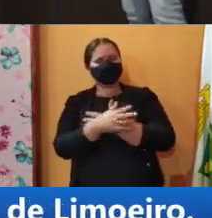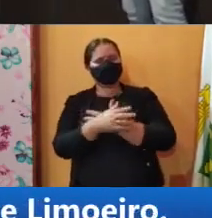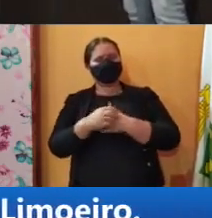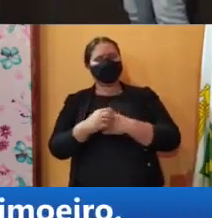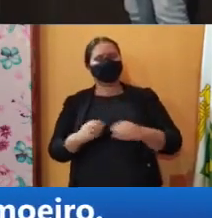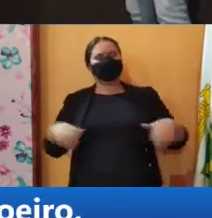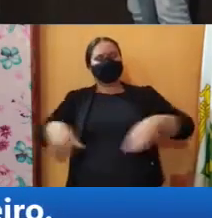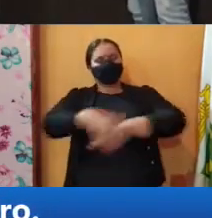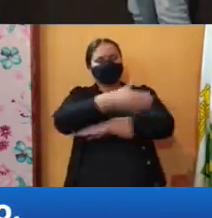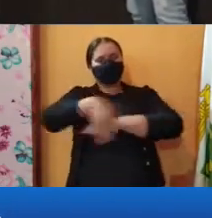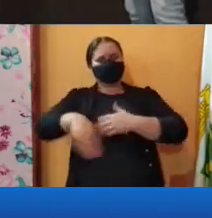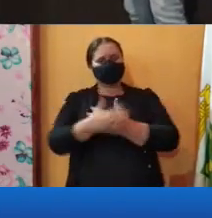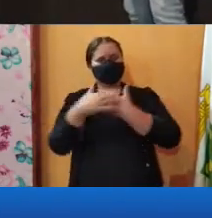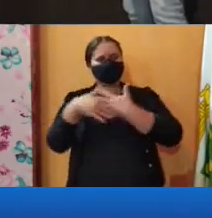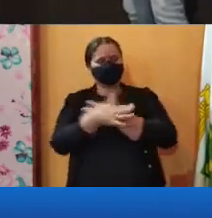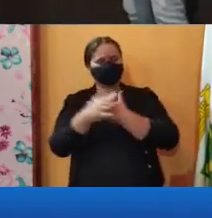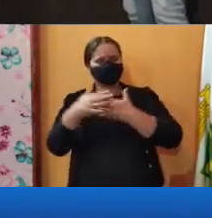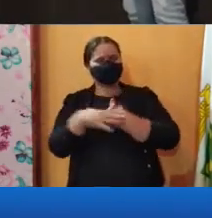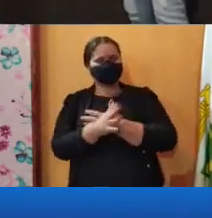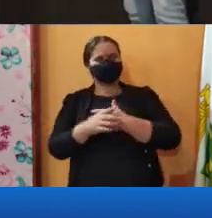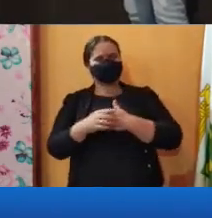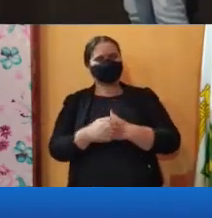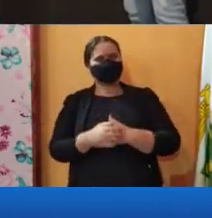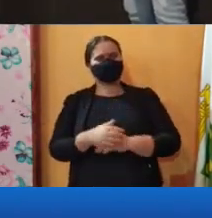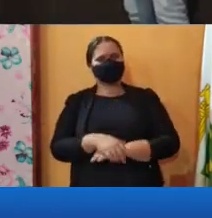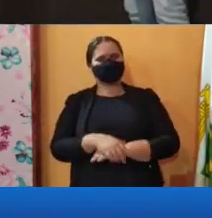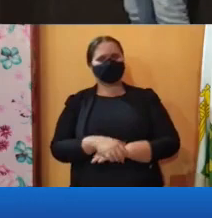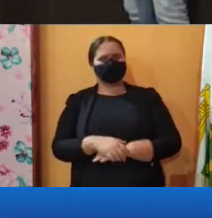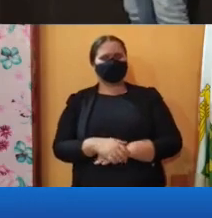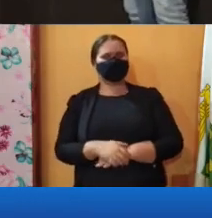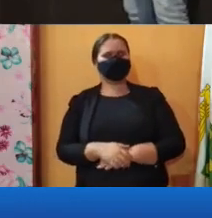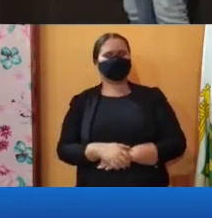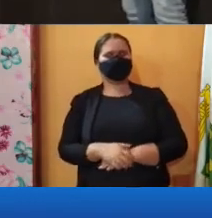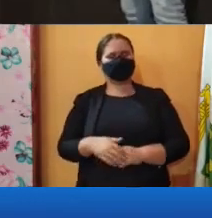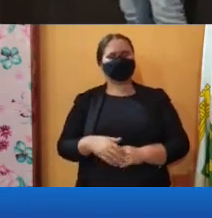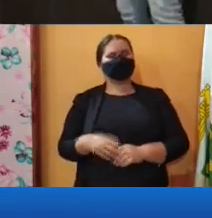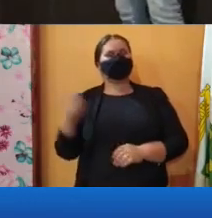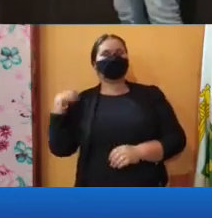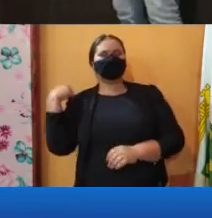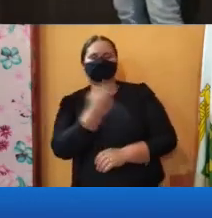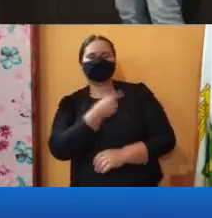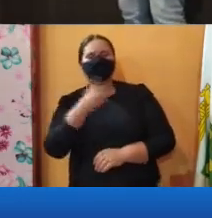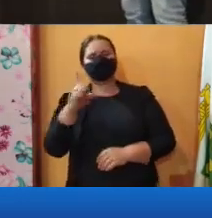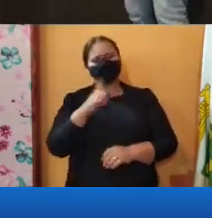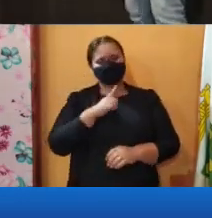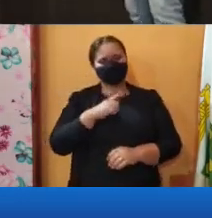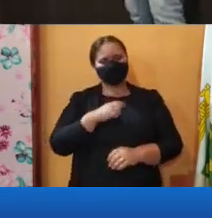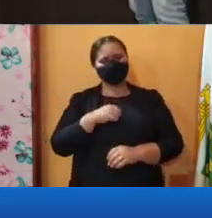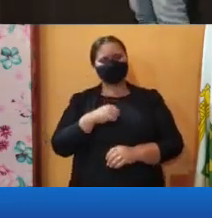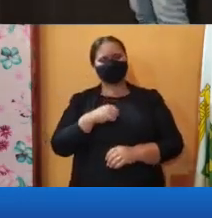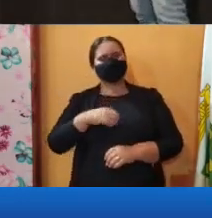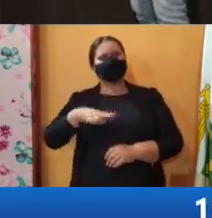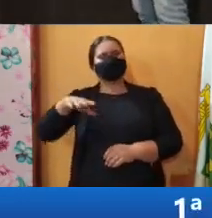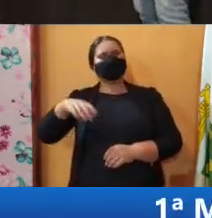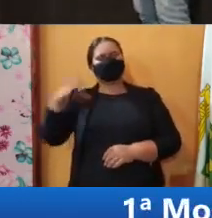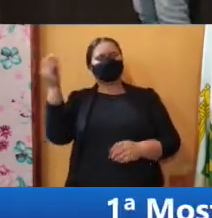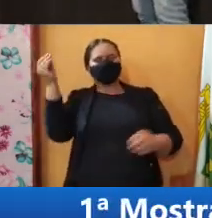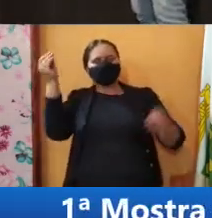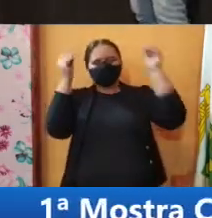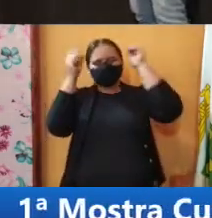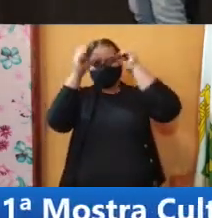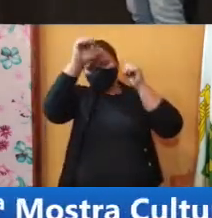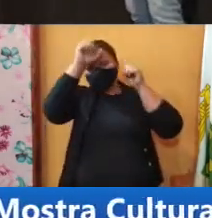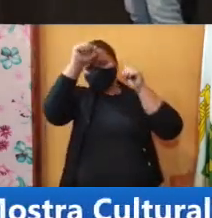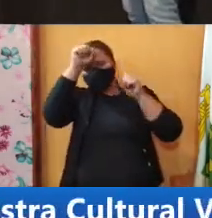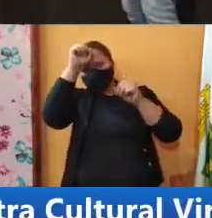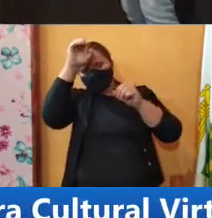alegria. Eu não sei a letra toda. Agora, gente, nós temos a obrigação de decorar e de